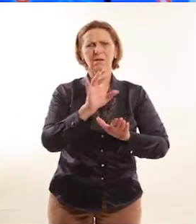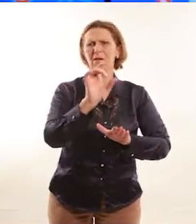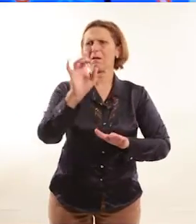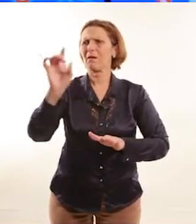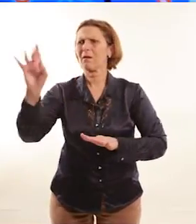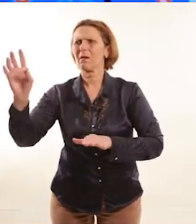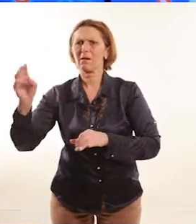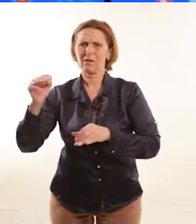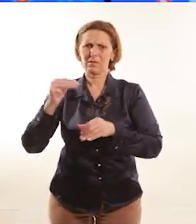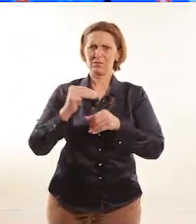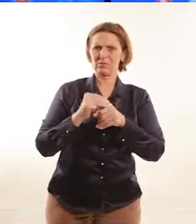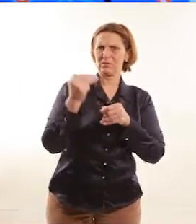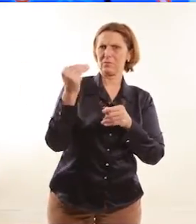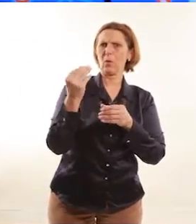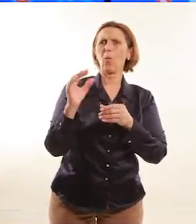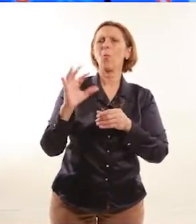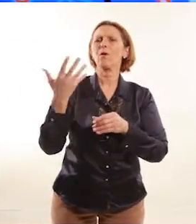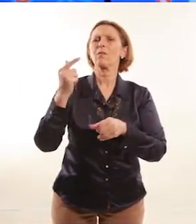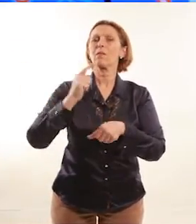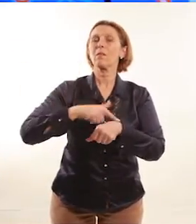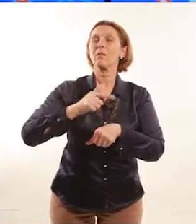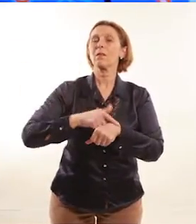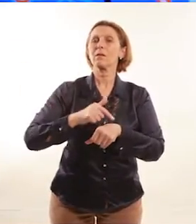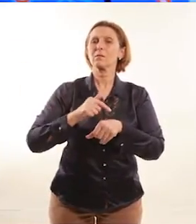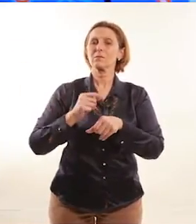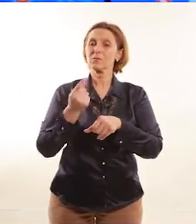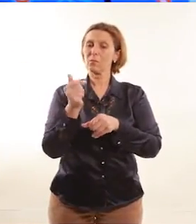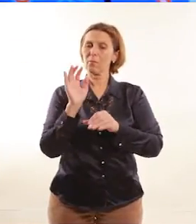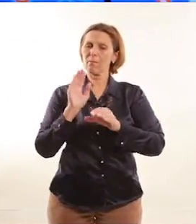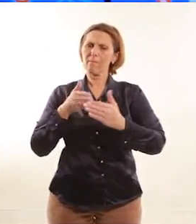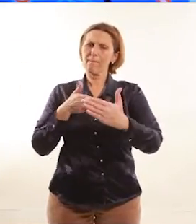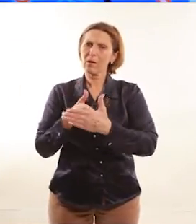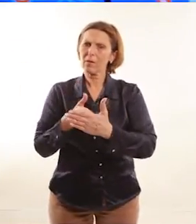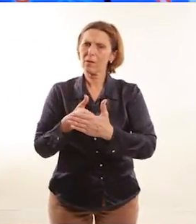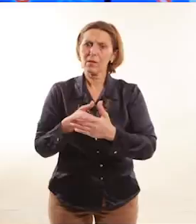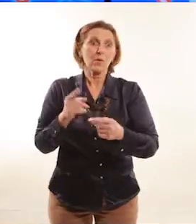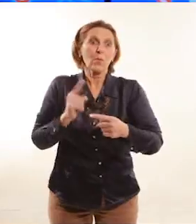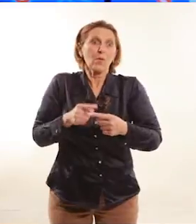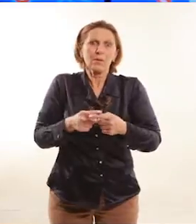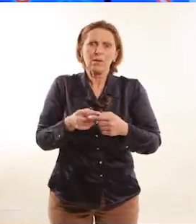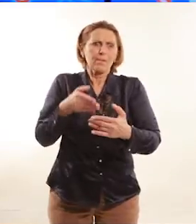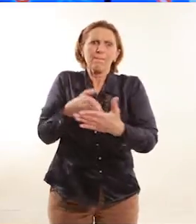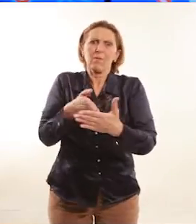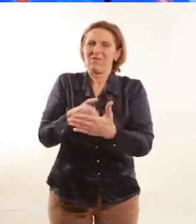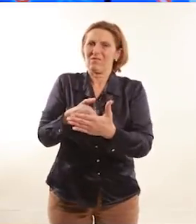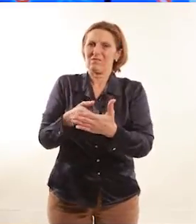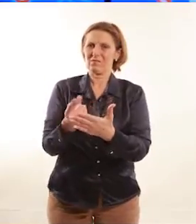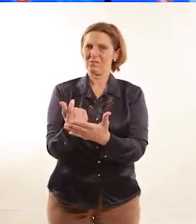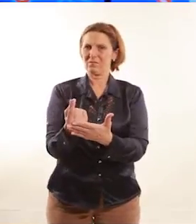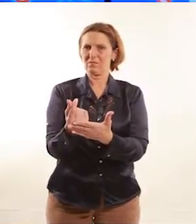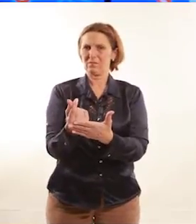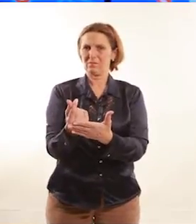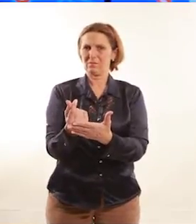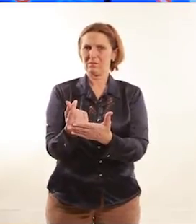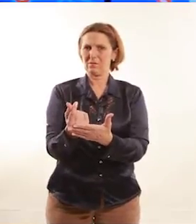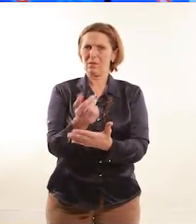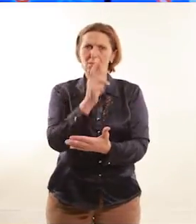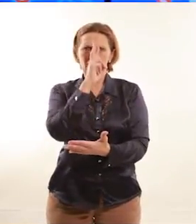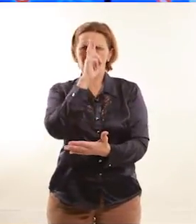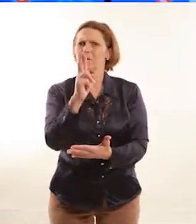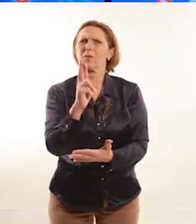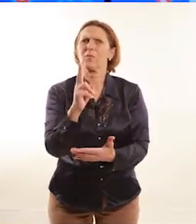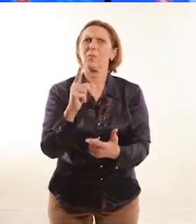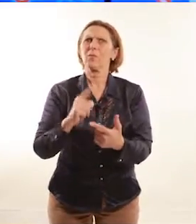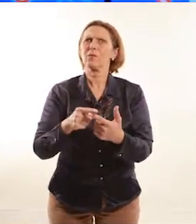caso, né, de quanto tempo faz que o meu recurso está bloqueado e o porquê que ele foi bloqueado, ou seja, a razão do porquê que